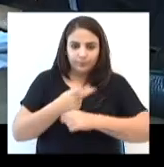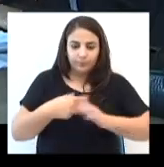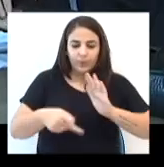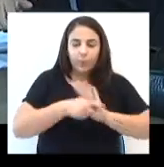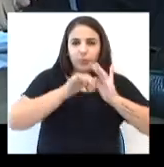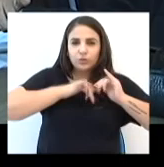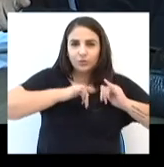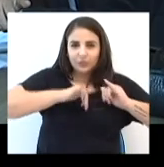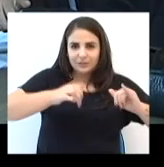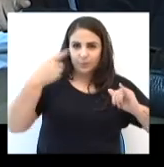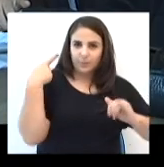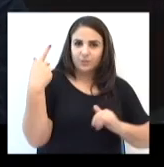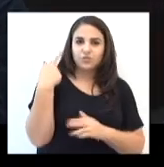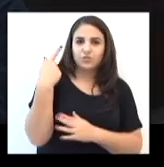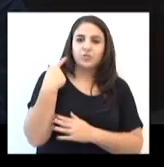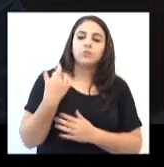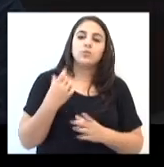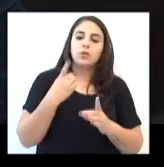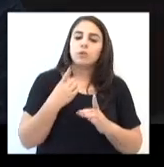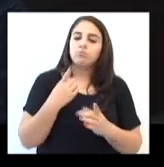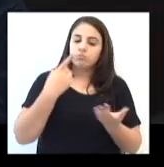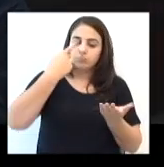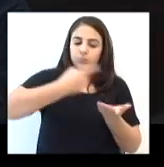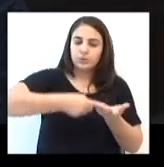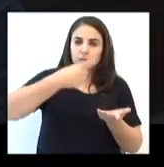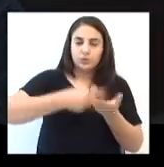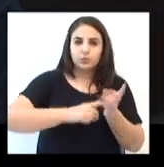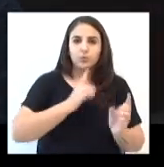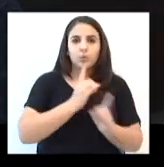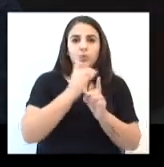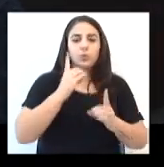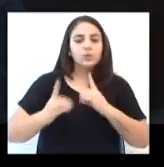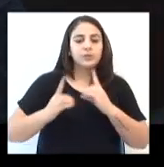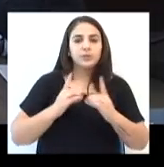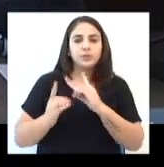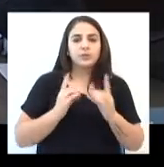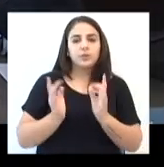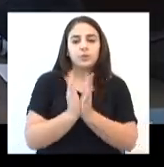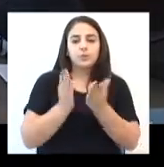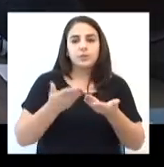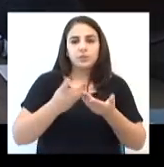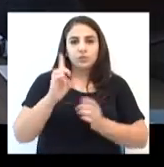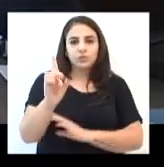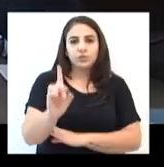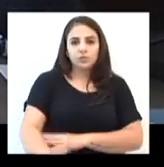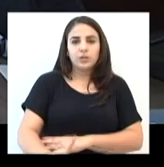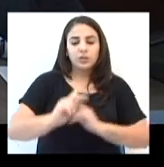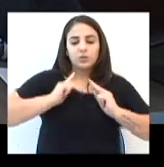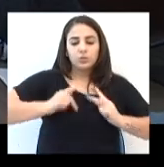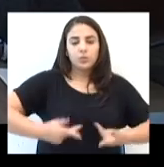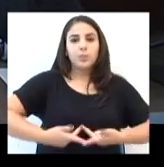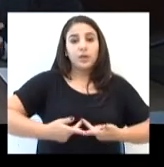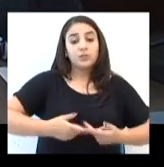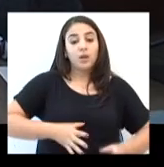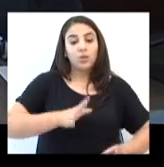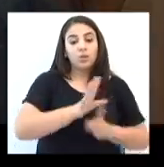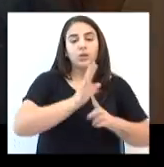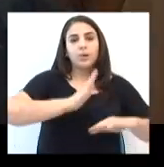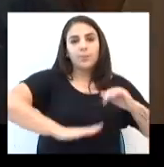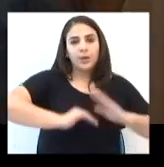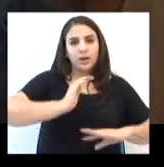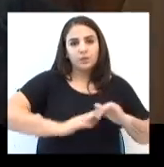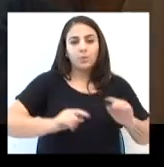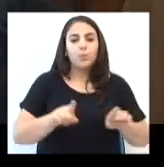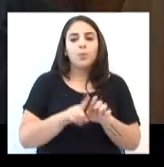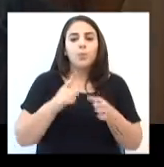também foi tratado no encontro. O coordenador da Comissão de Direitos Humanos se posicionou contrário à prática. Porque